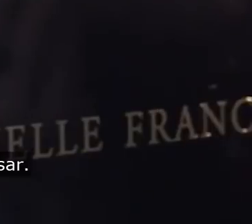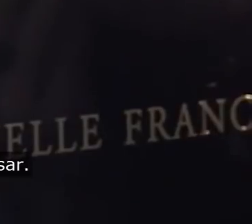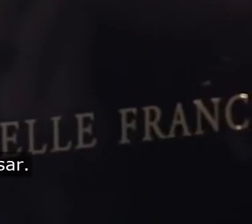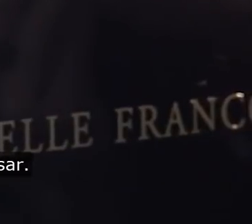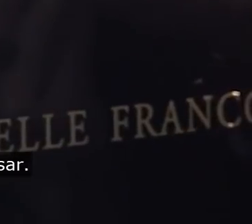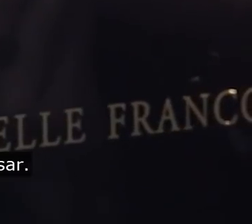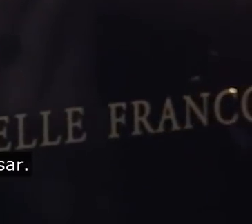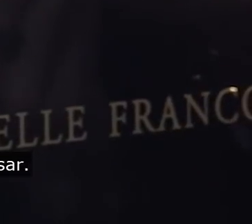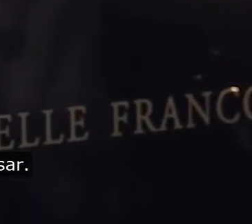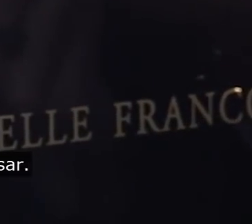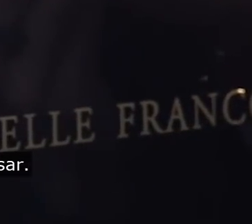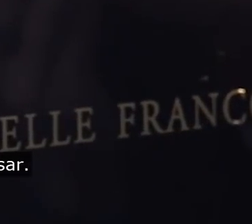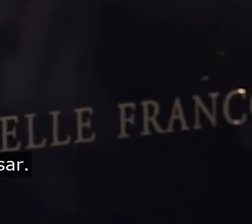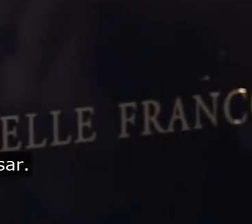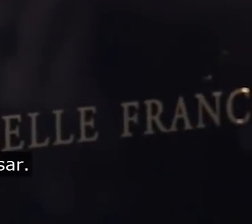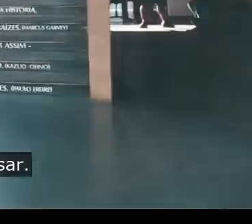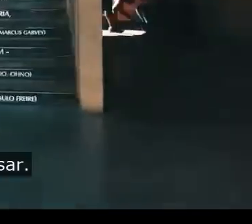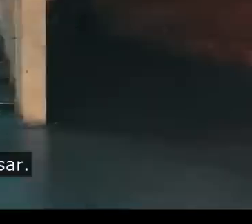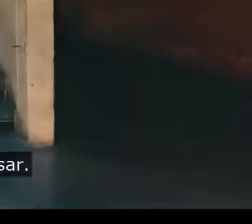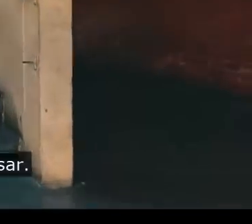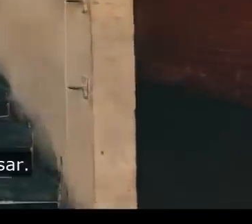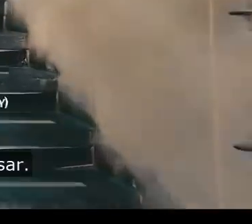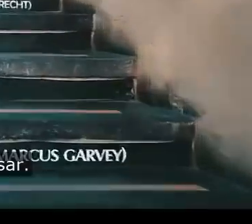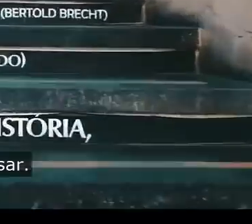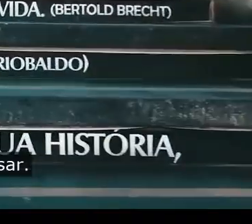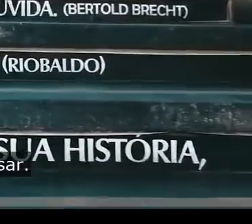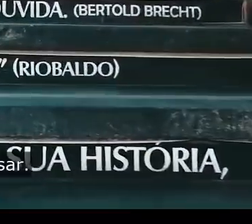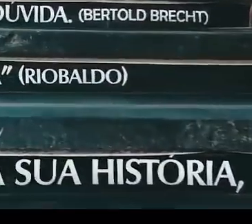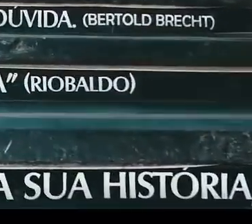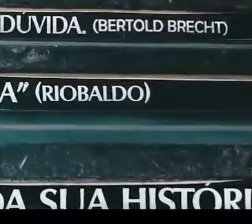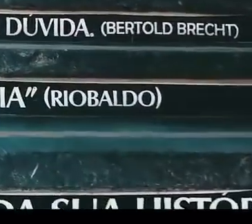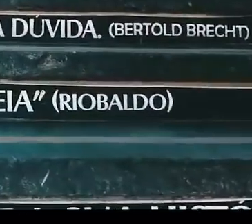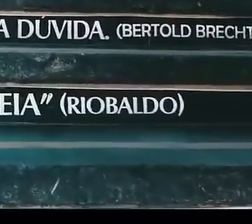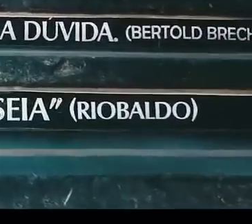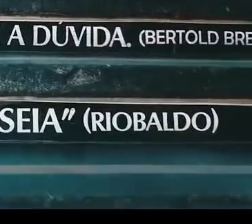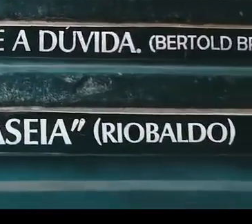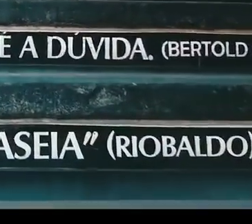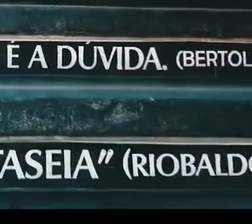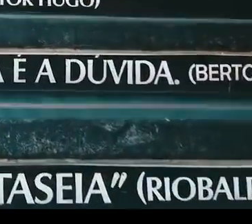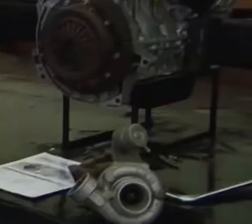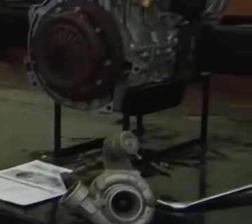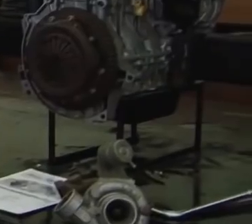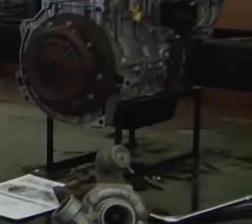cidadania, de valores éticos e do livre pensar.